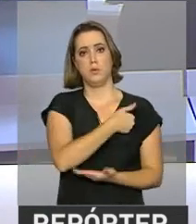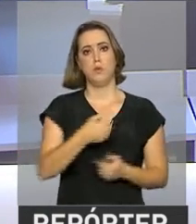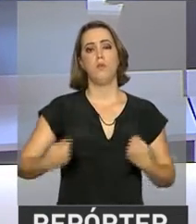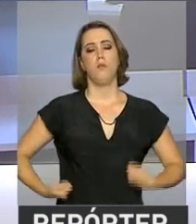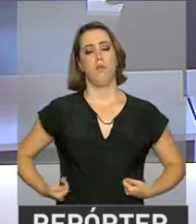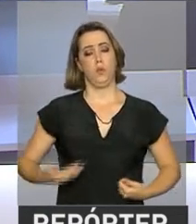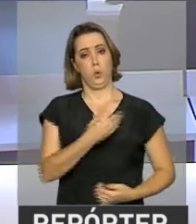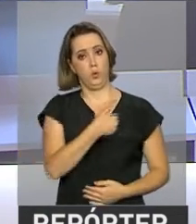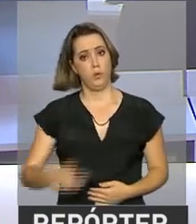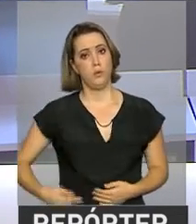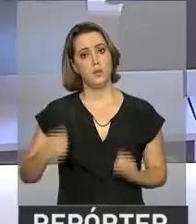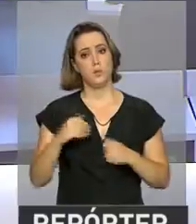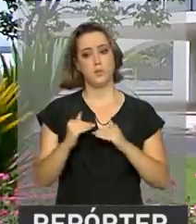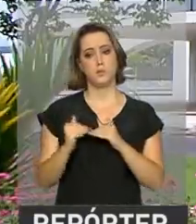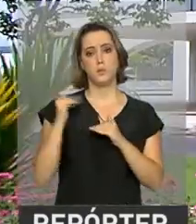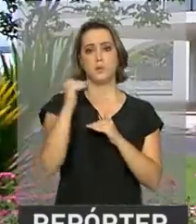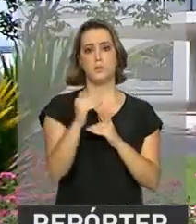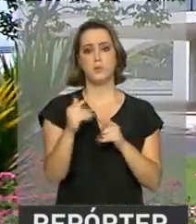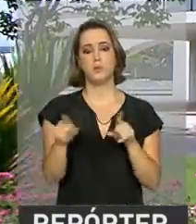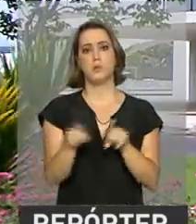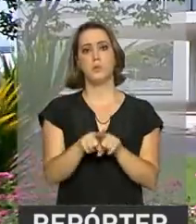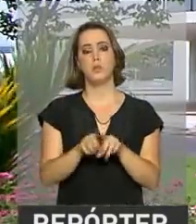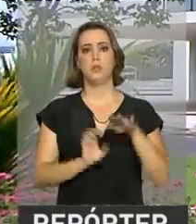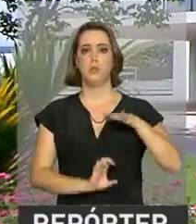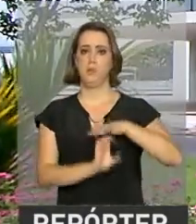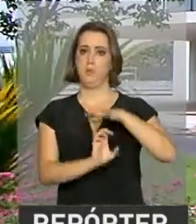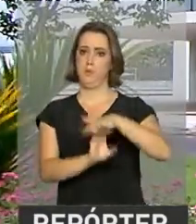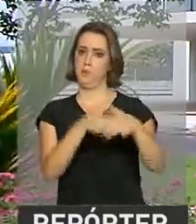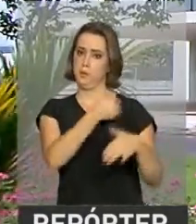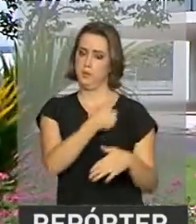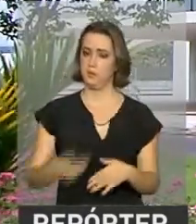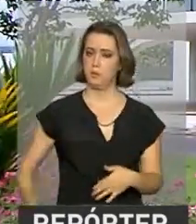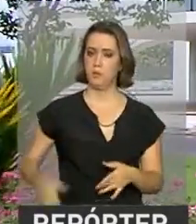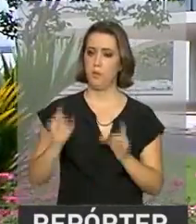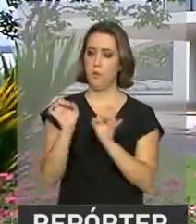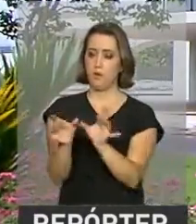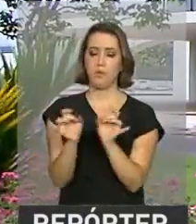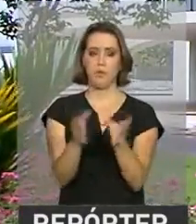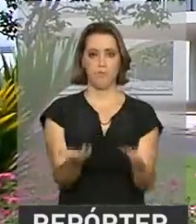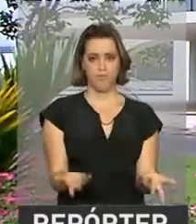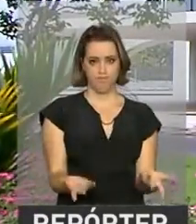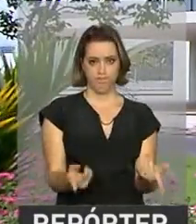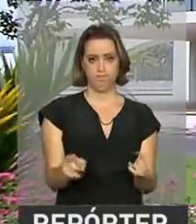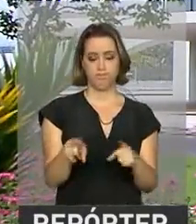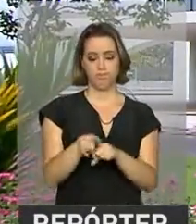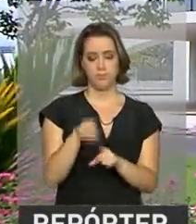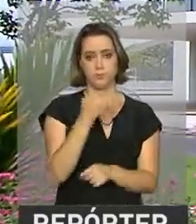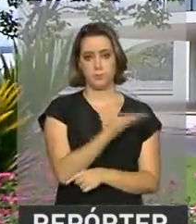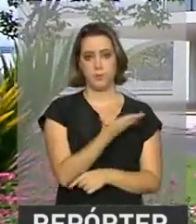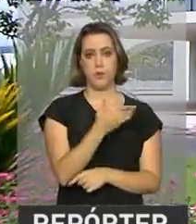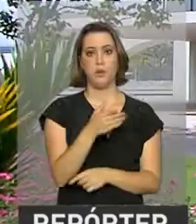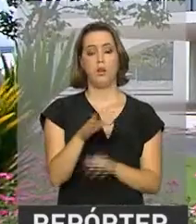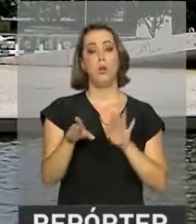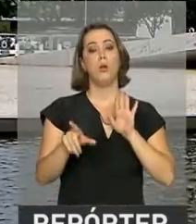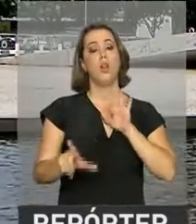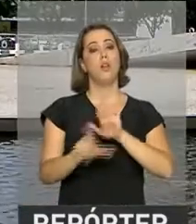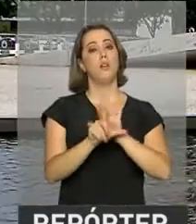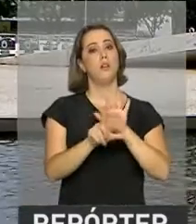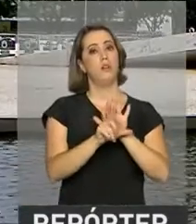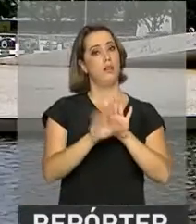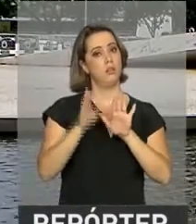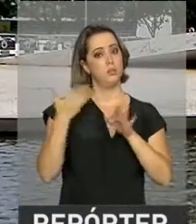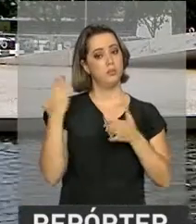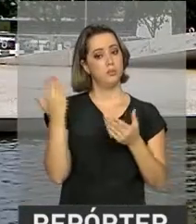saiu na frente o projeto de lei que trata da recuperação fiscal dos estados em dificuldade financeira será